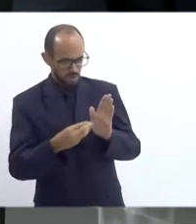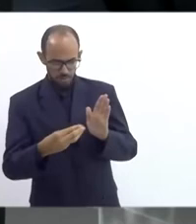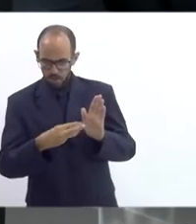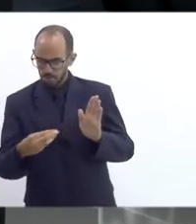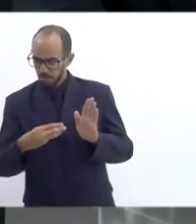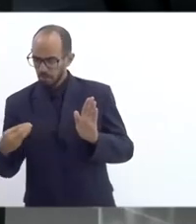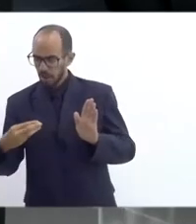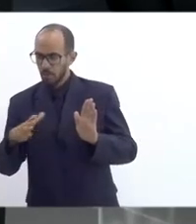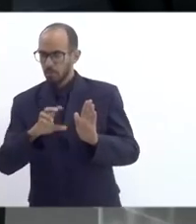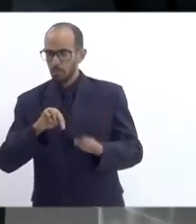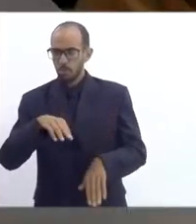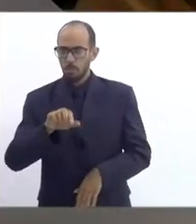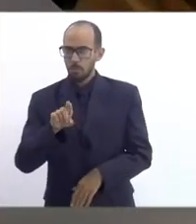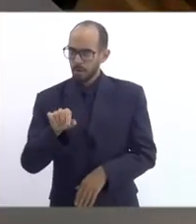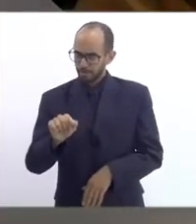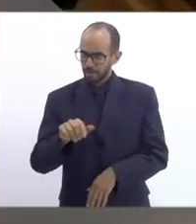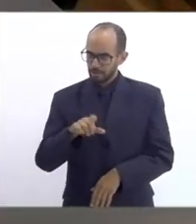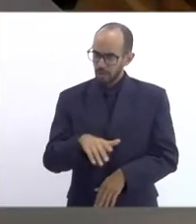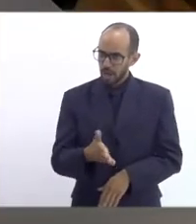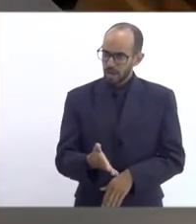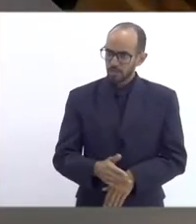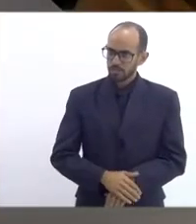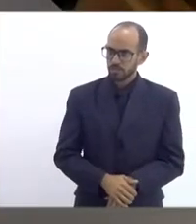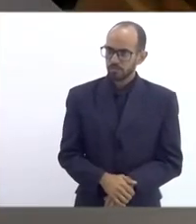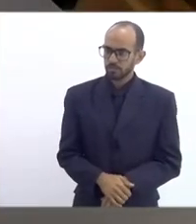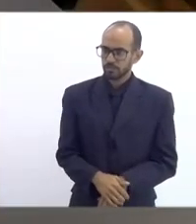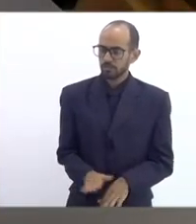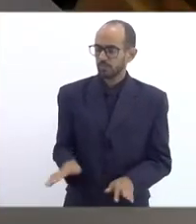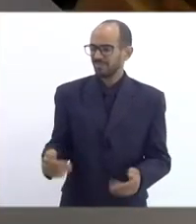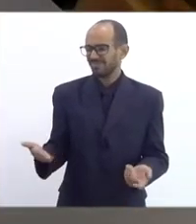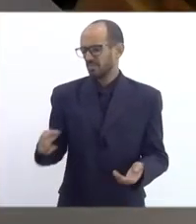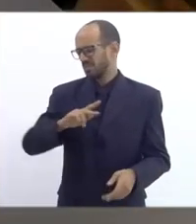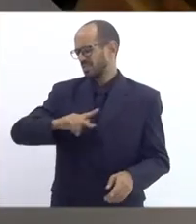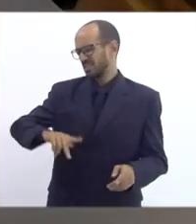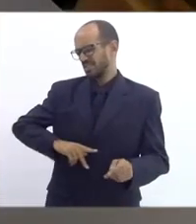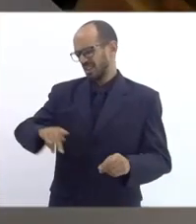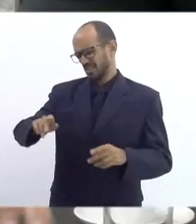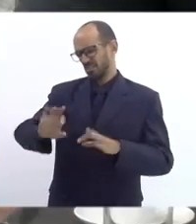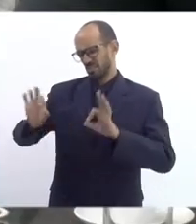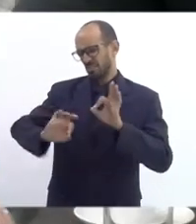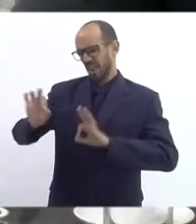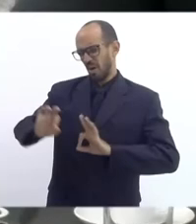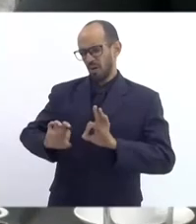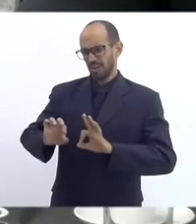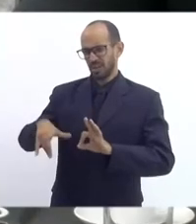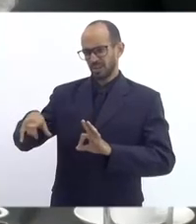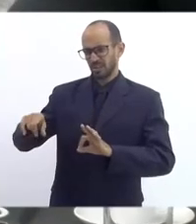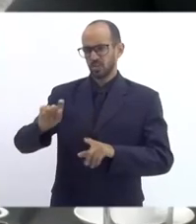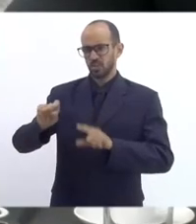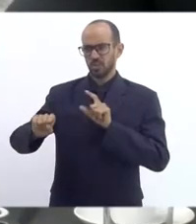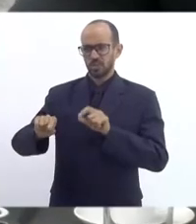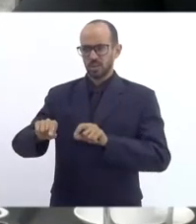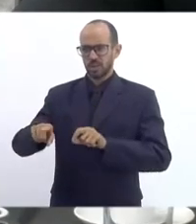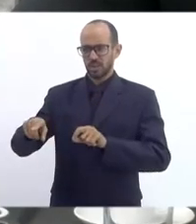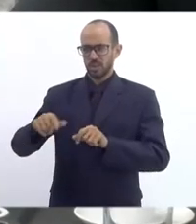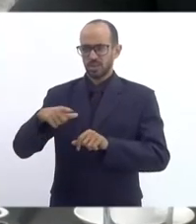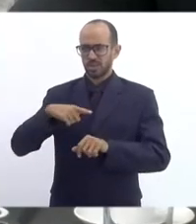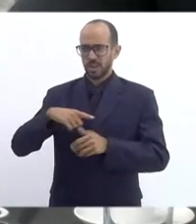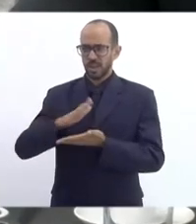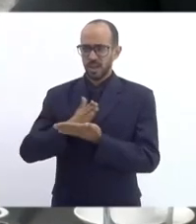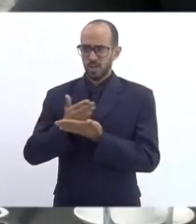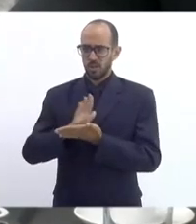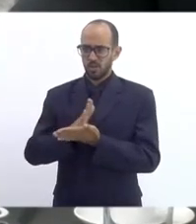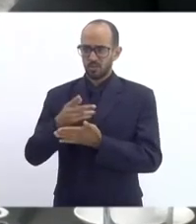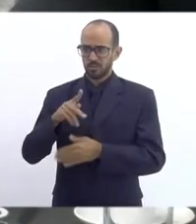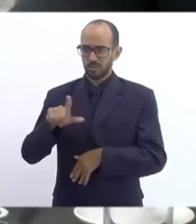um... Uma questão de... Não sei se é questão de ordem ou pela ordem, mas só para deixar registrado. Tem projetos de minha